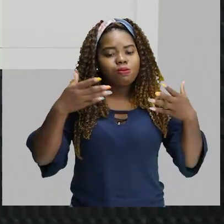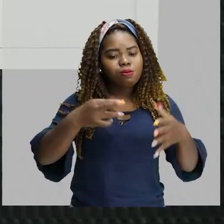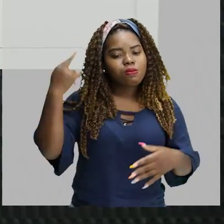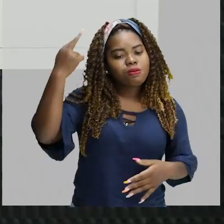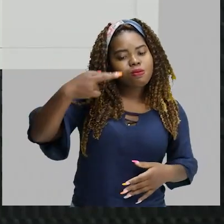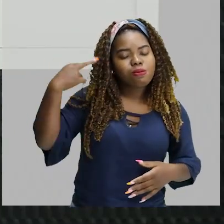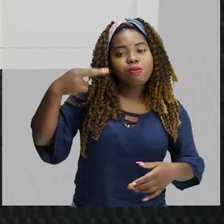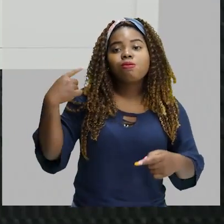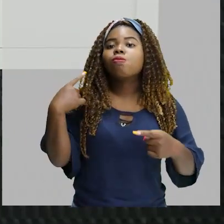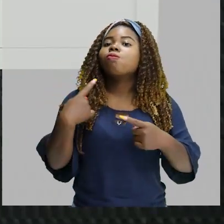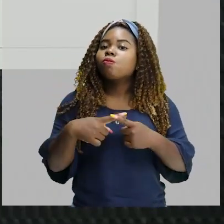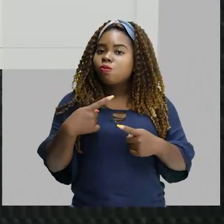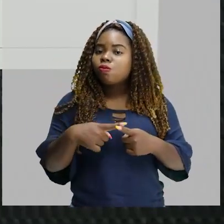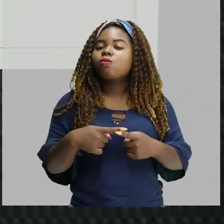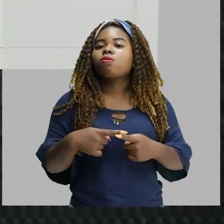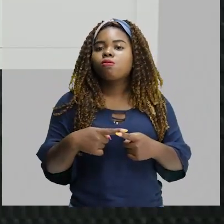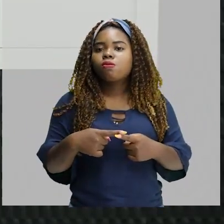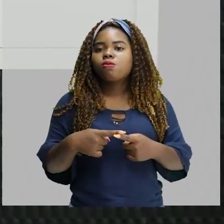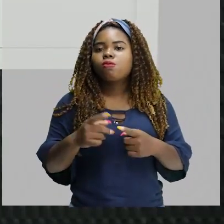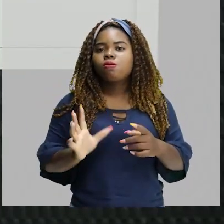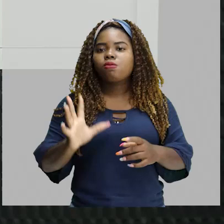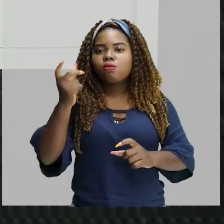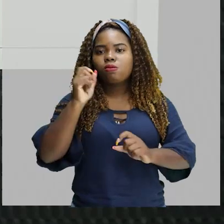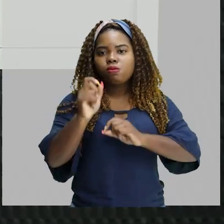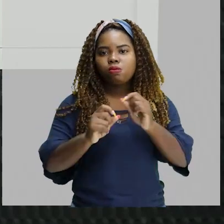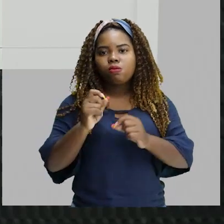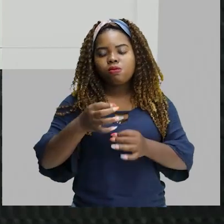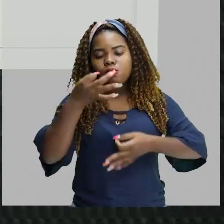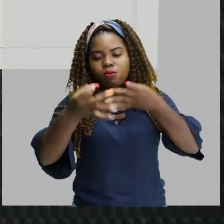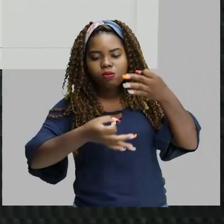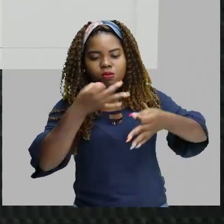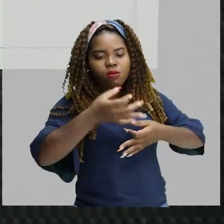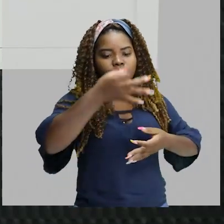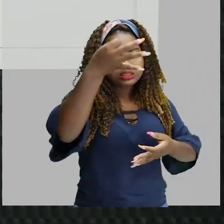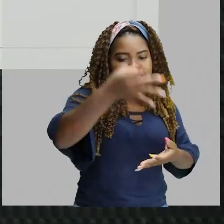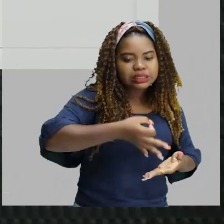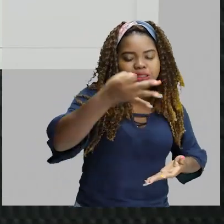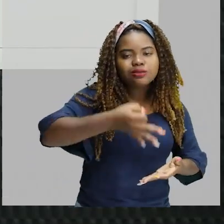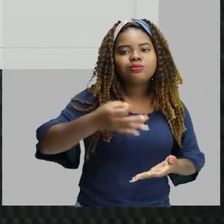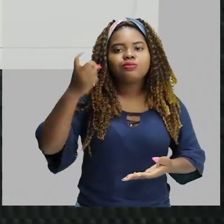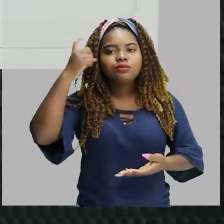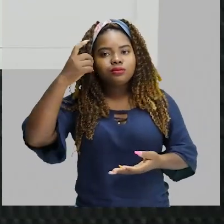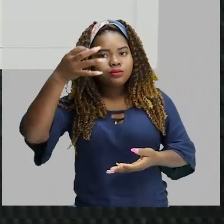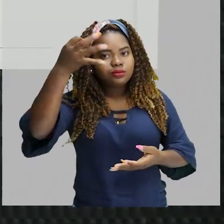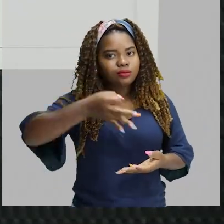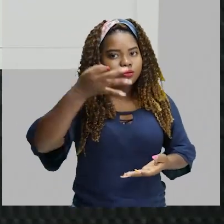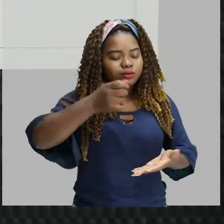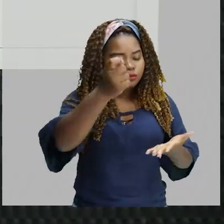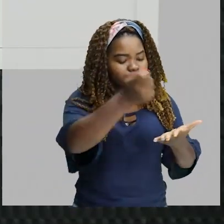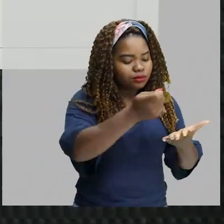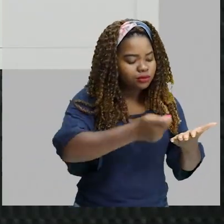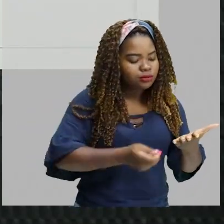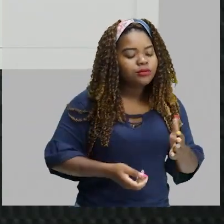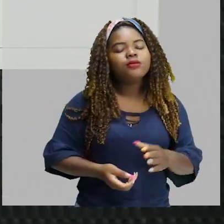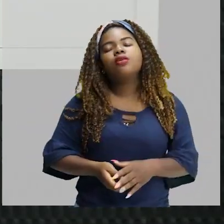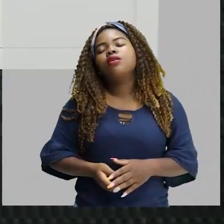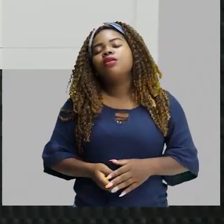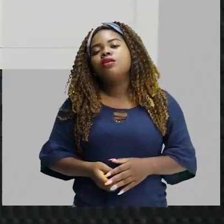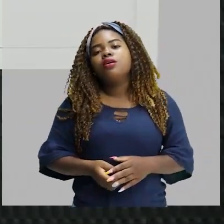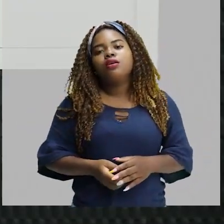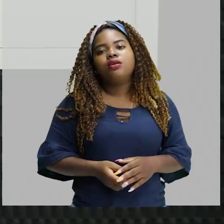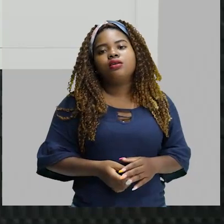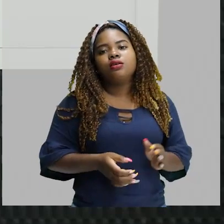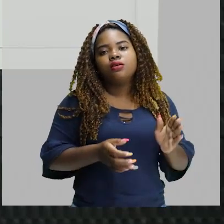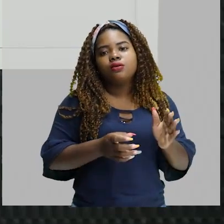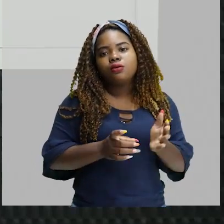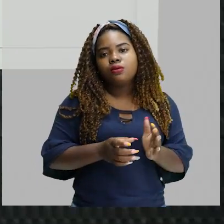você vai criar uma argumentação muito mais coerente. E aqui fica uma dica importante para a gente. Já chamei a atenção de vocês a